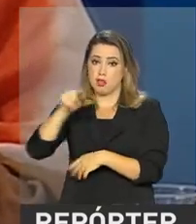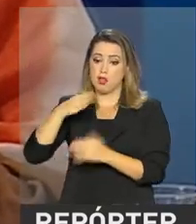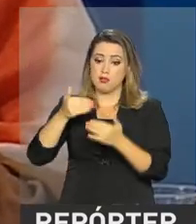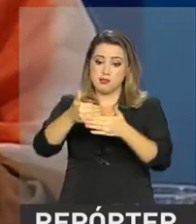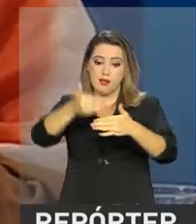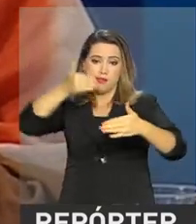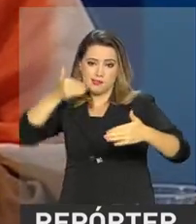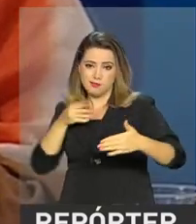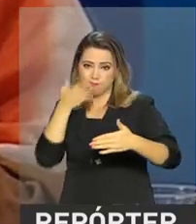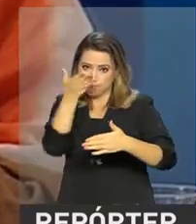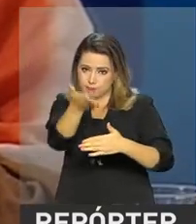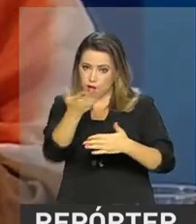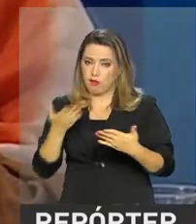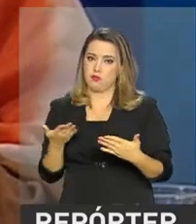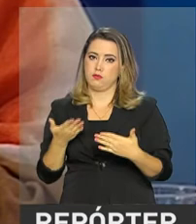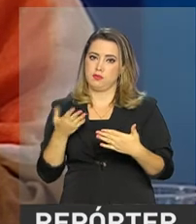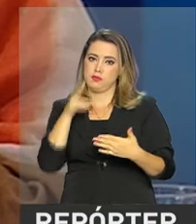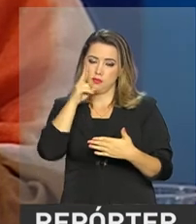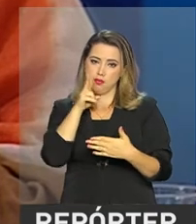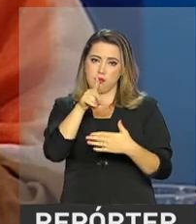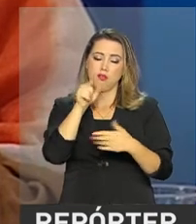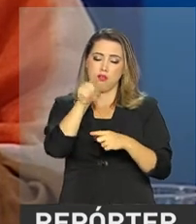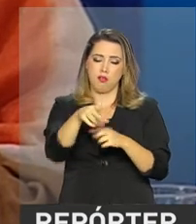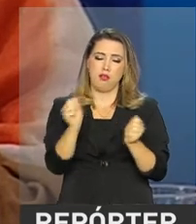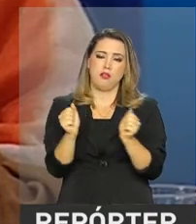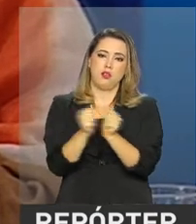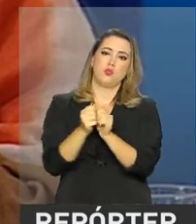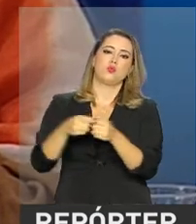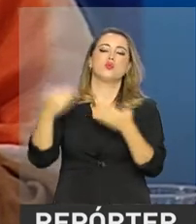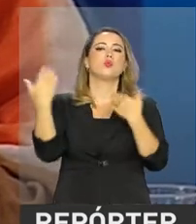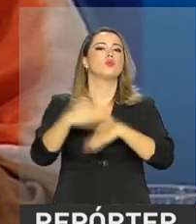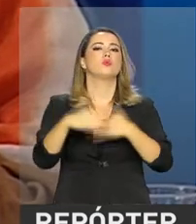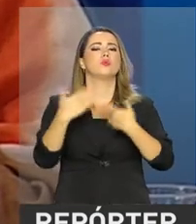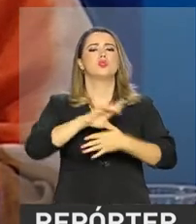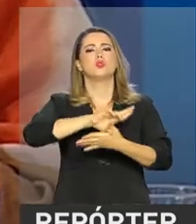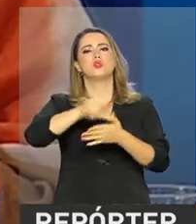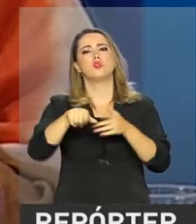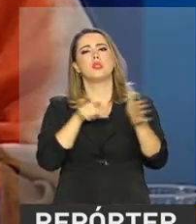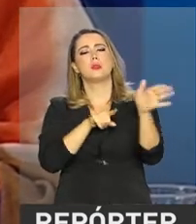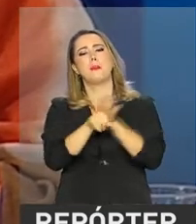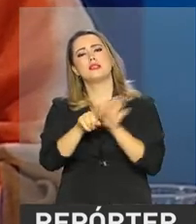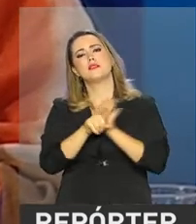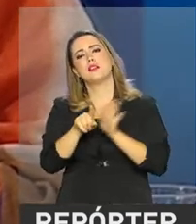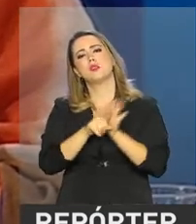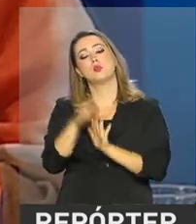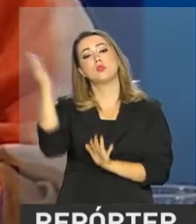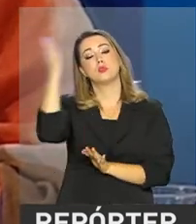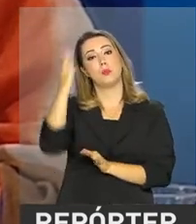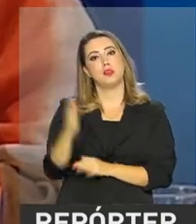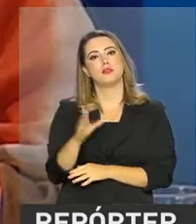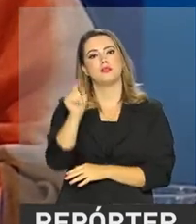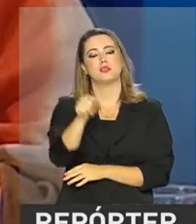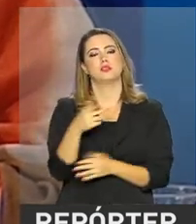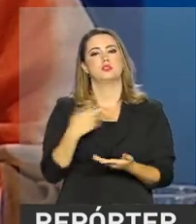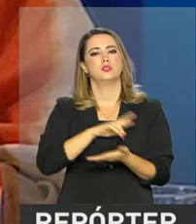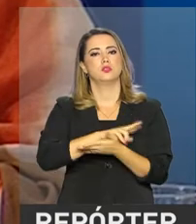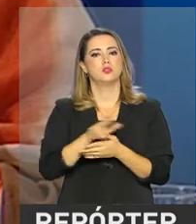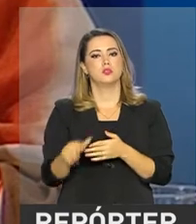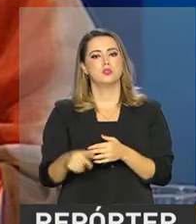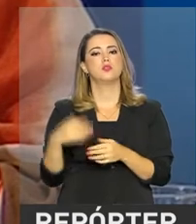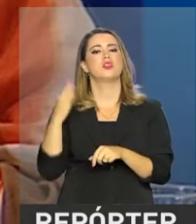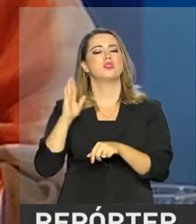a prova. Ela é feita com apoio de inúmeros pesquisadores brasileiros, não é, durante